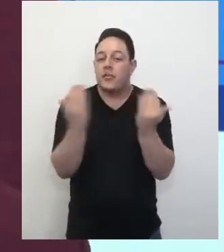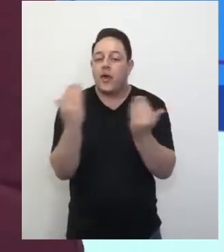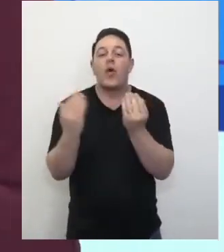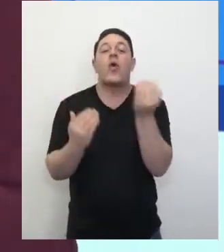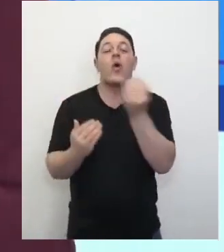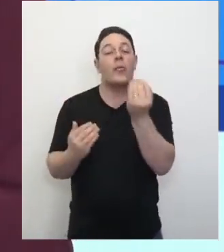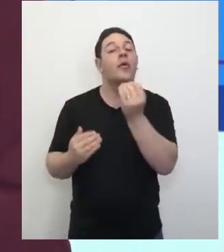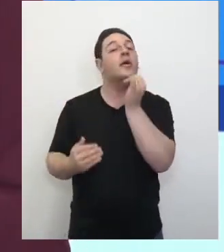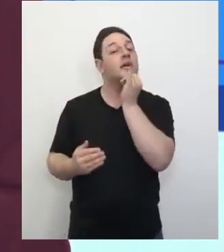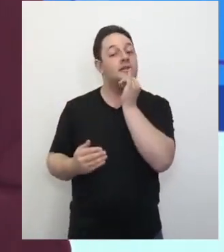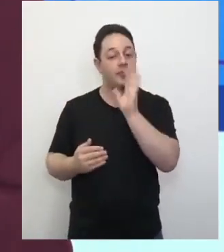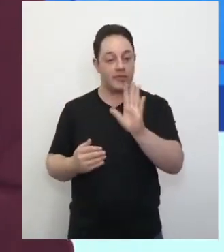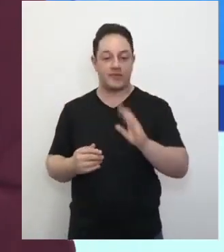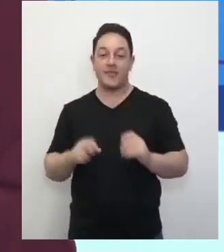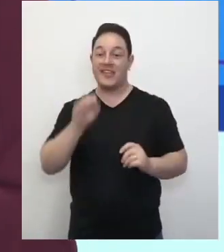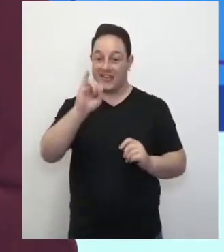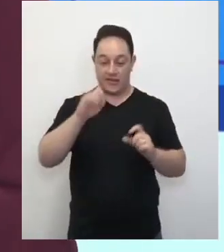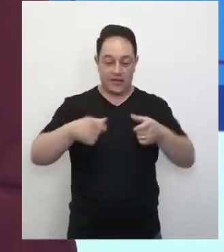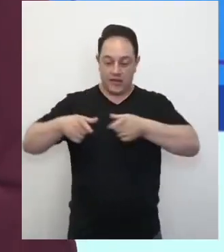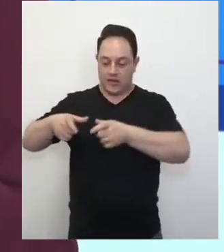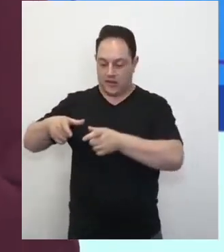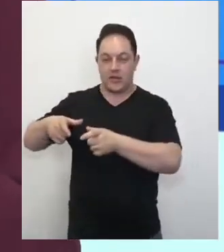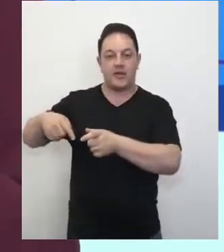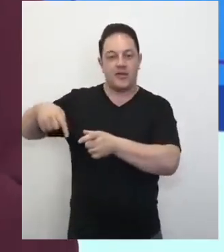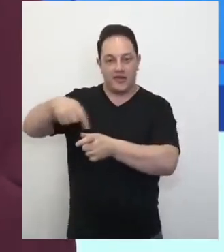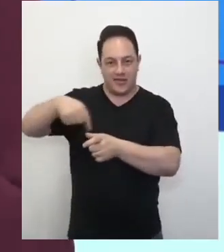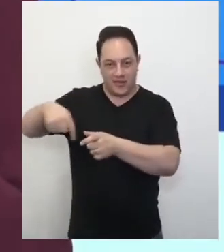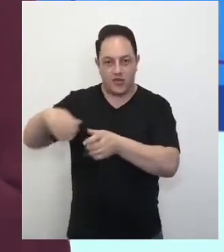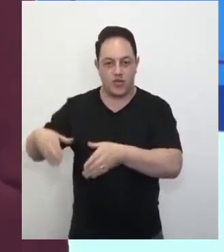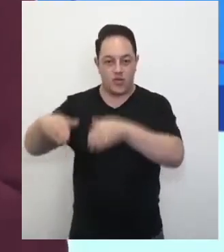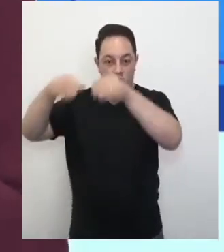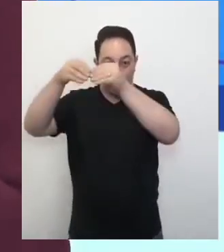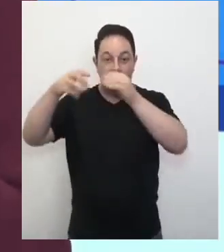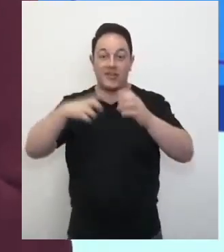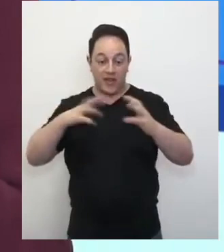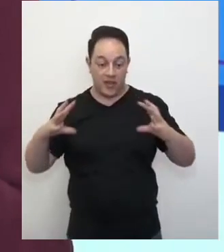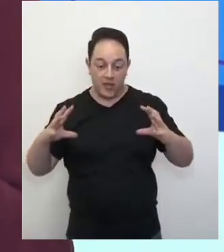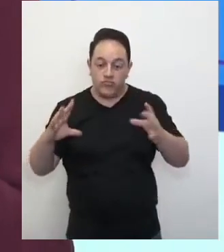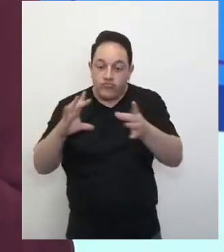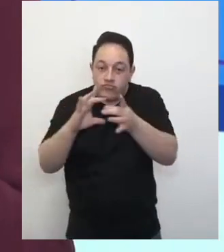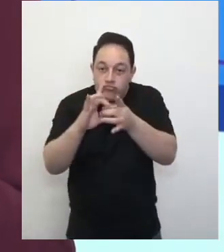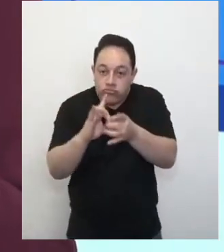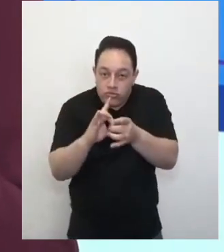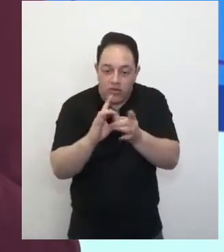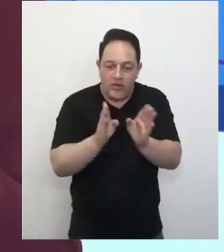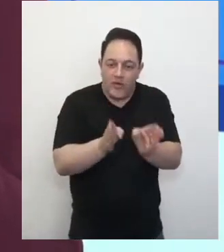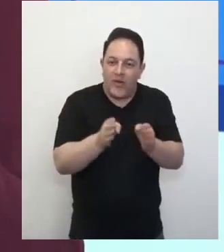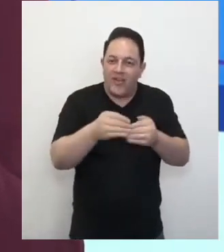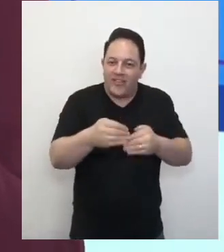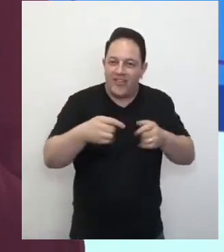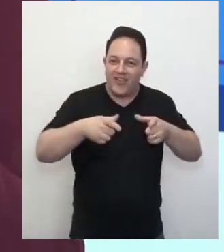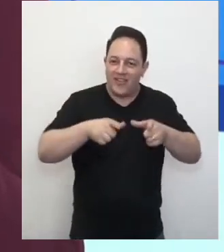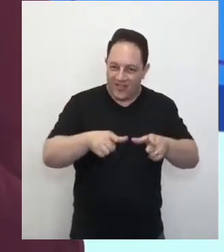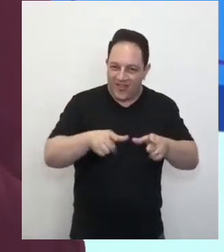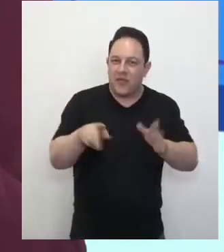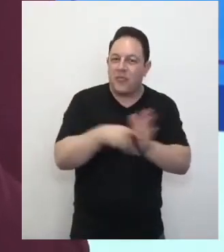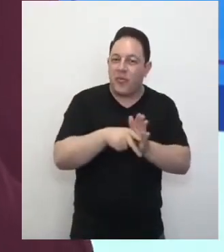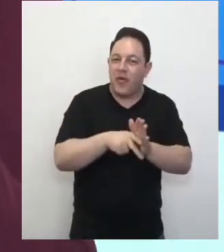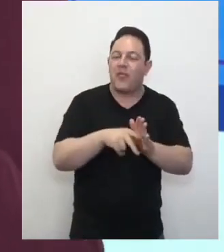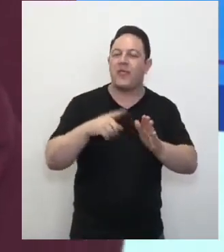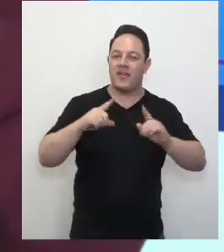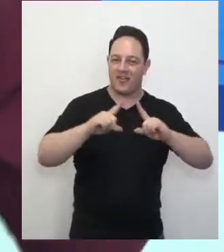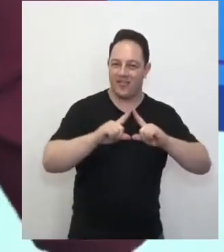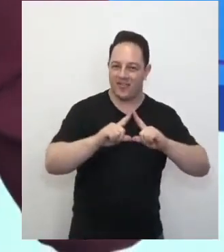quando o círculo do e se encaixar dentro desse quadrado da